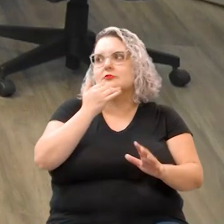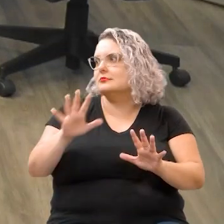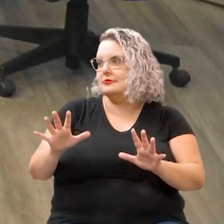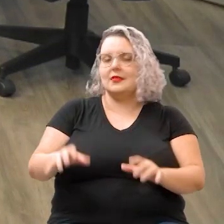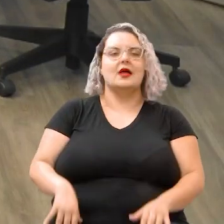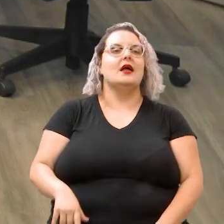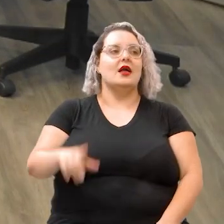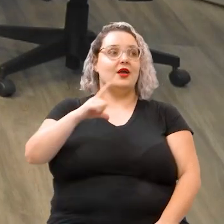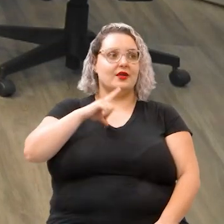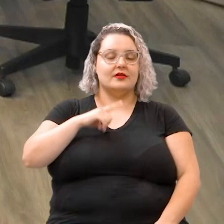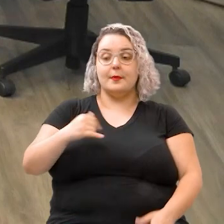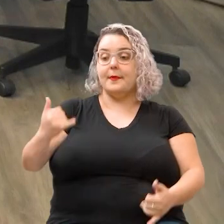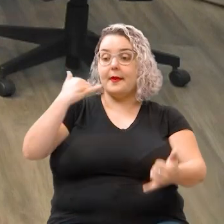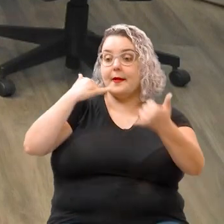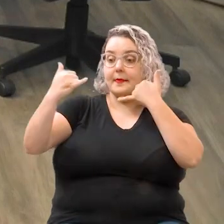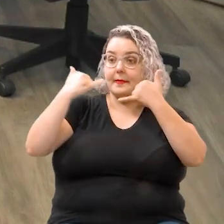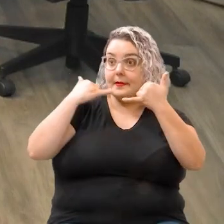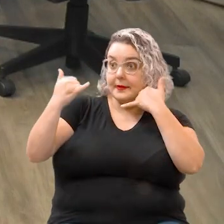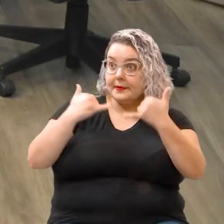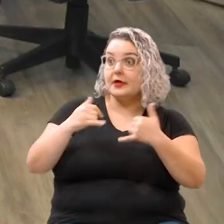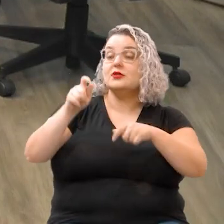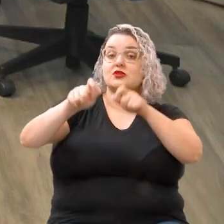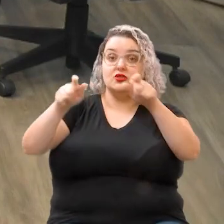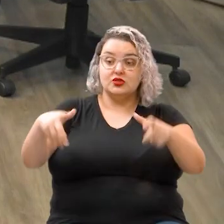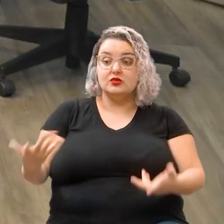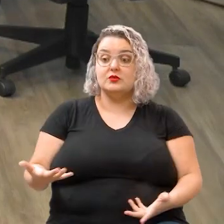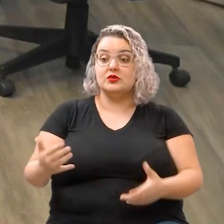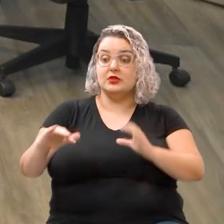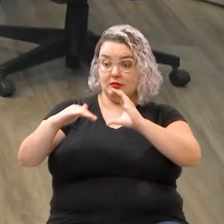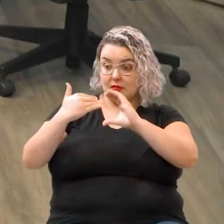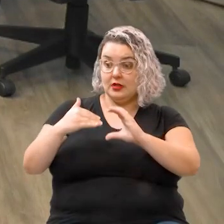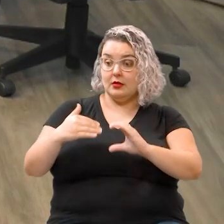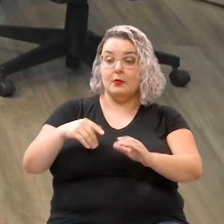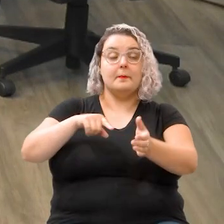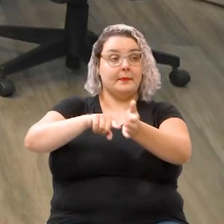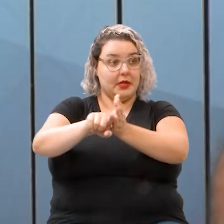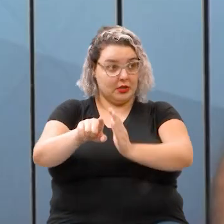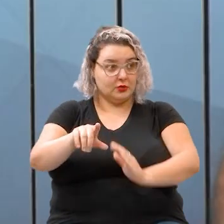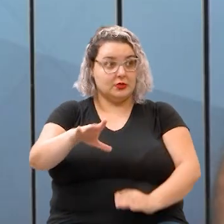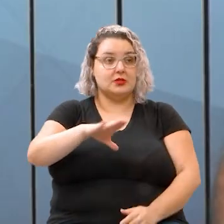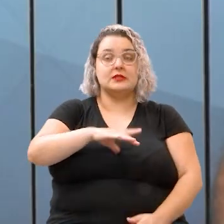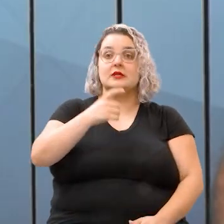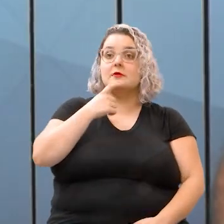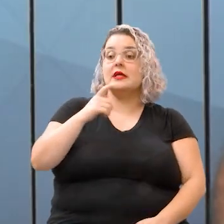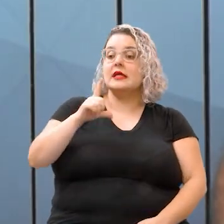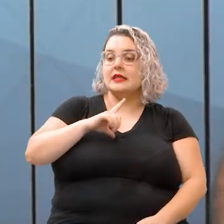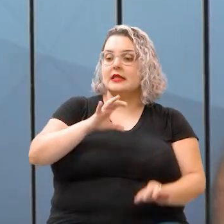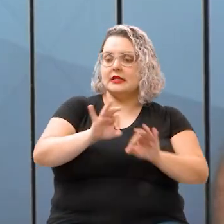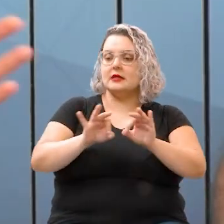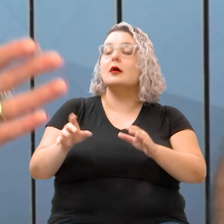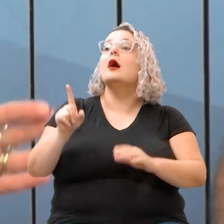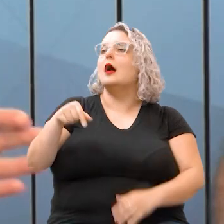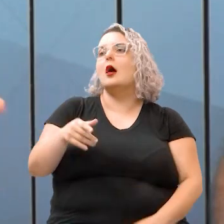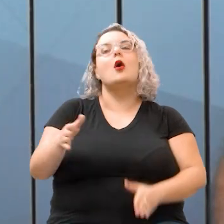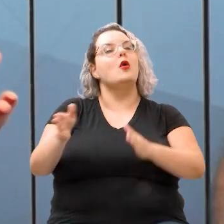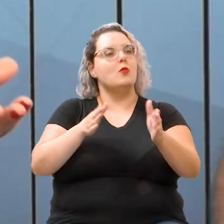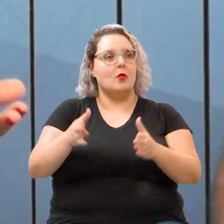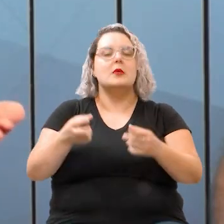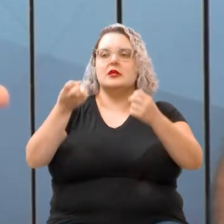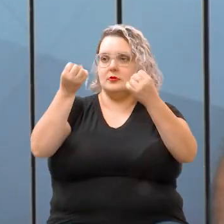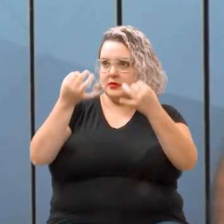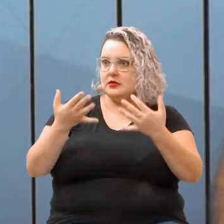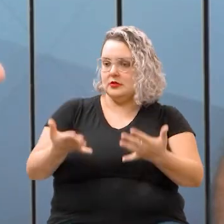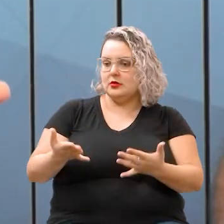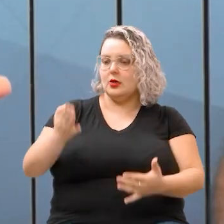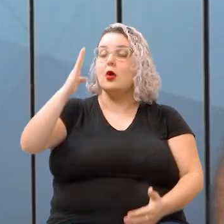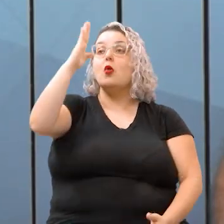recebo muito telefonema também de usuários, às vezes e-mail, perguntando se Campinas tem esse programa. Então, é um momento oportuno para a gente